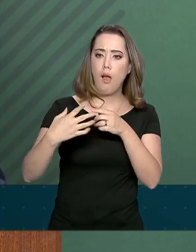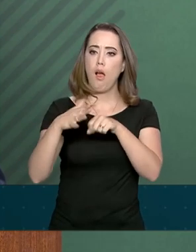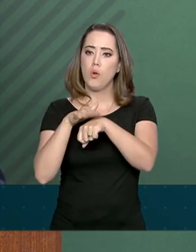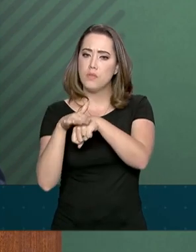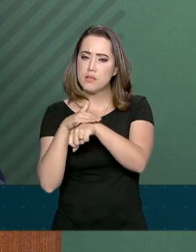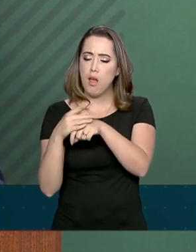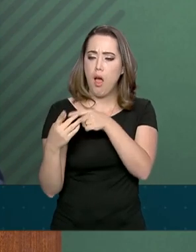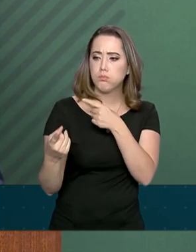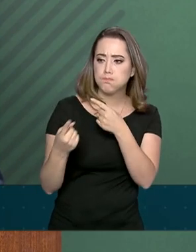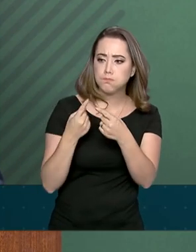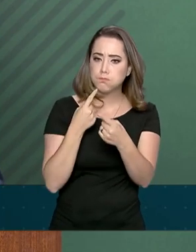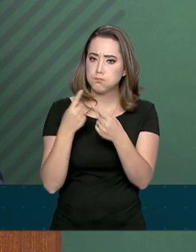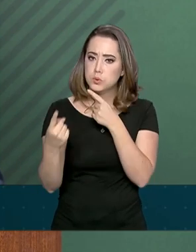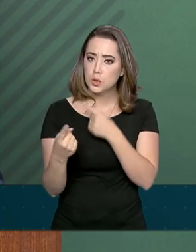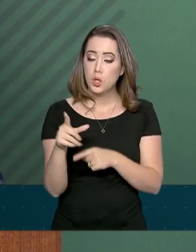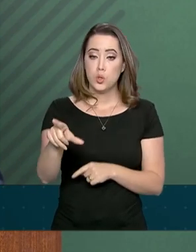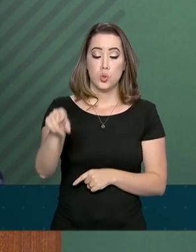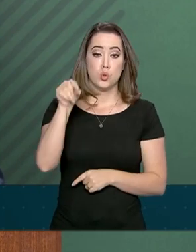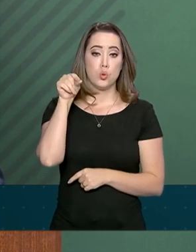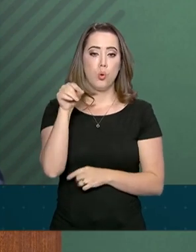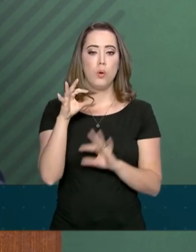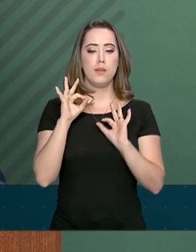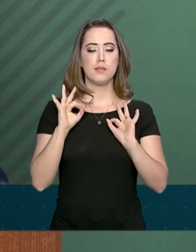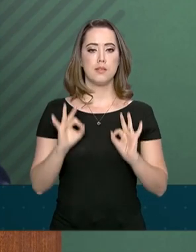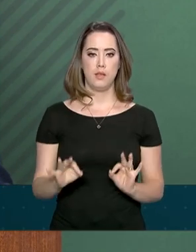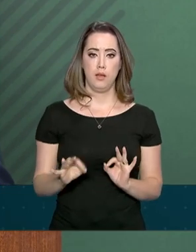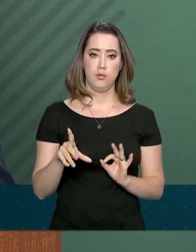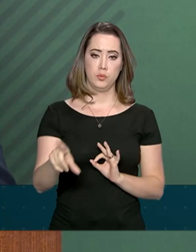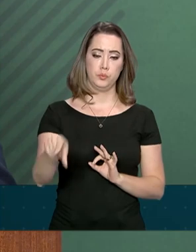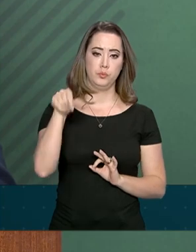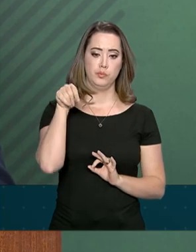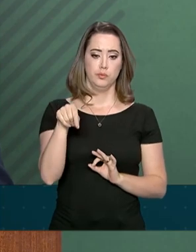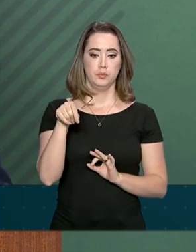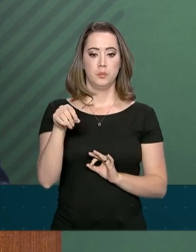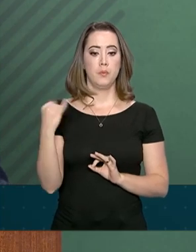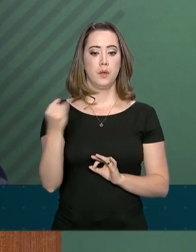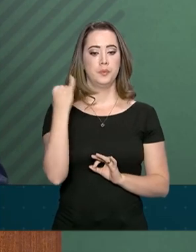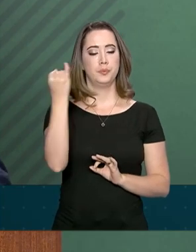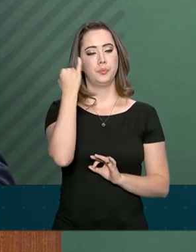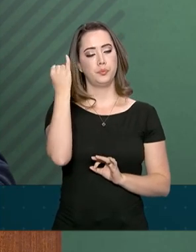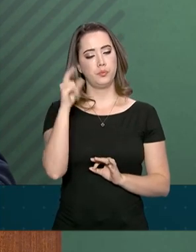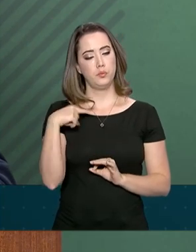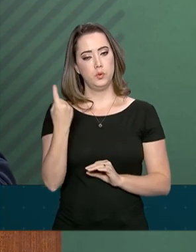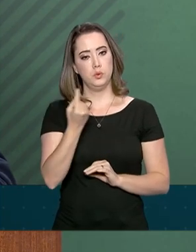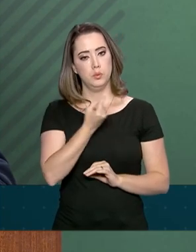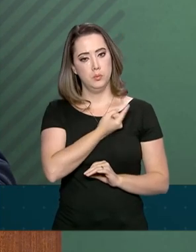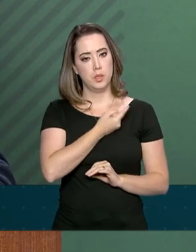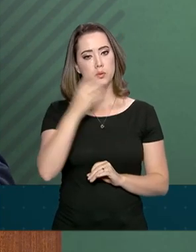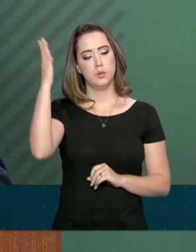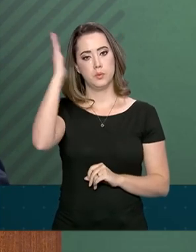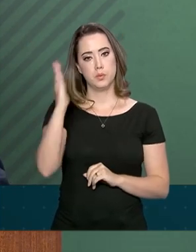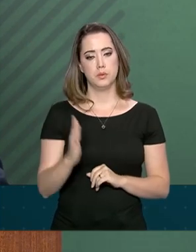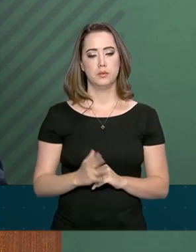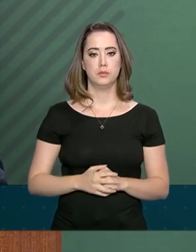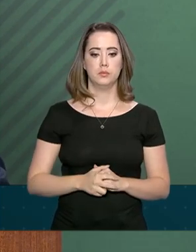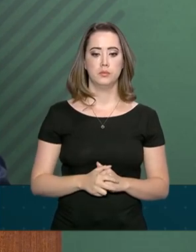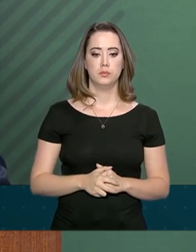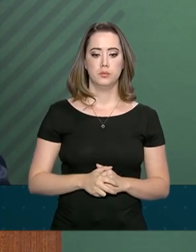tomar a decisão mais madura possível na educação deste carro é tão importante para nossa república